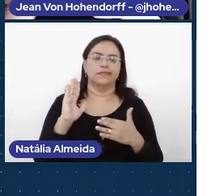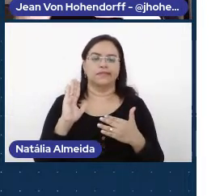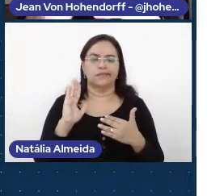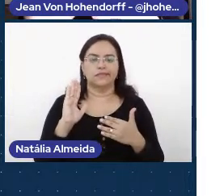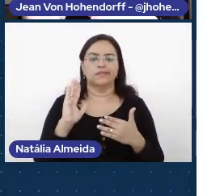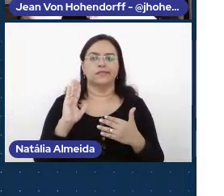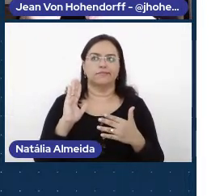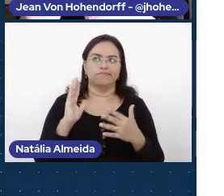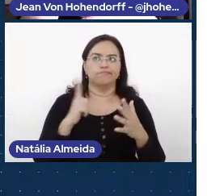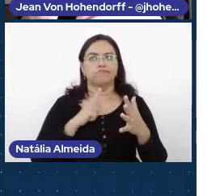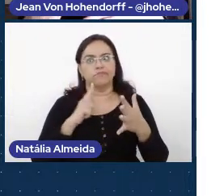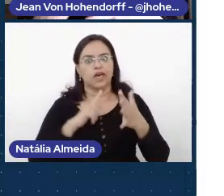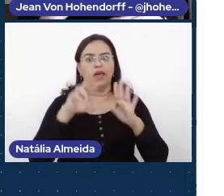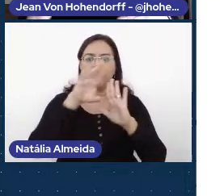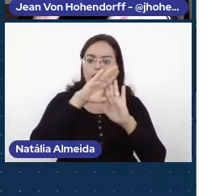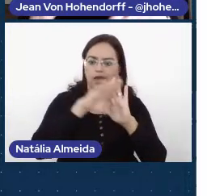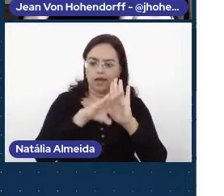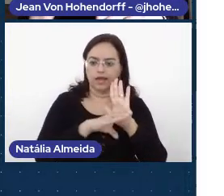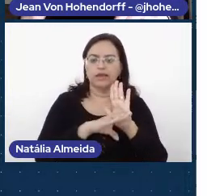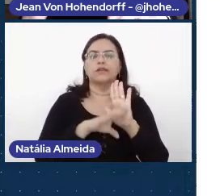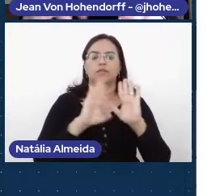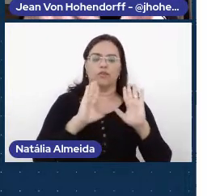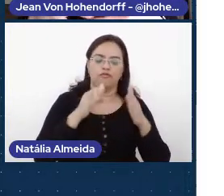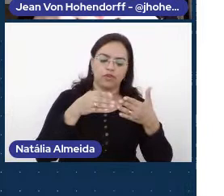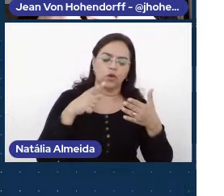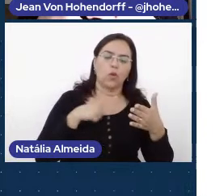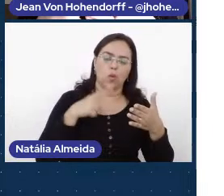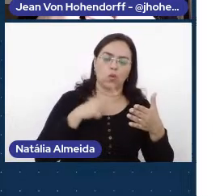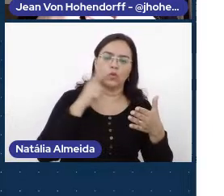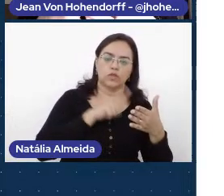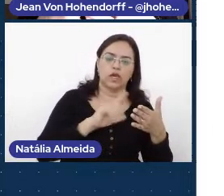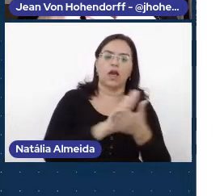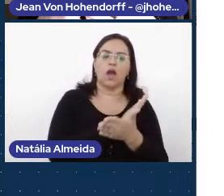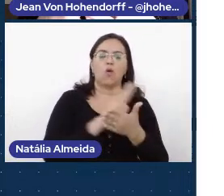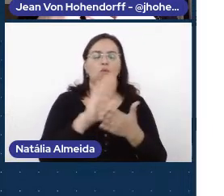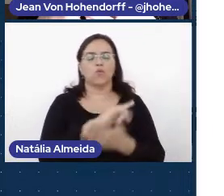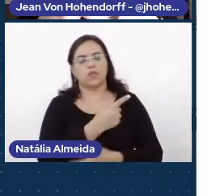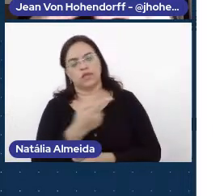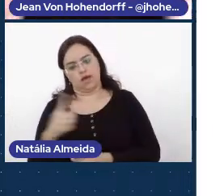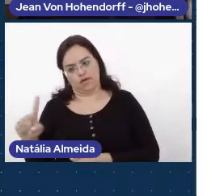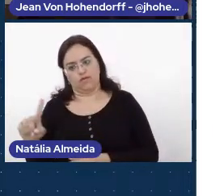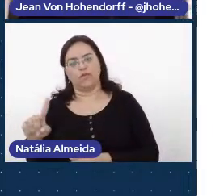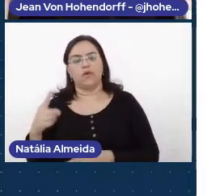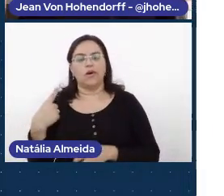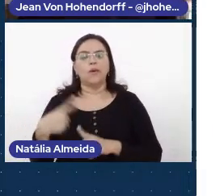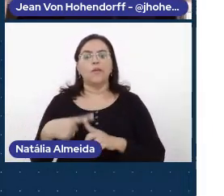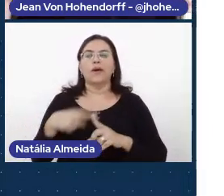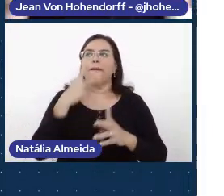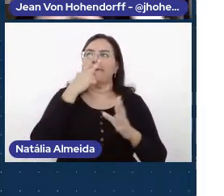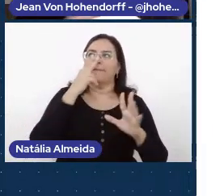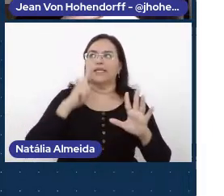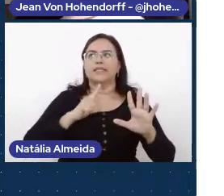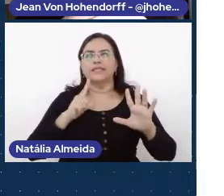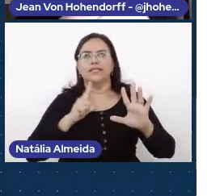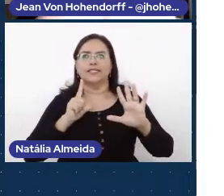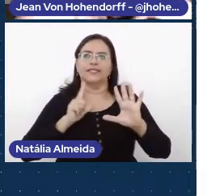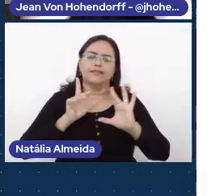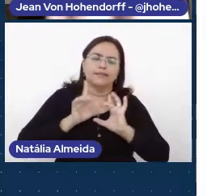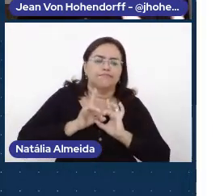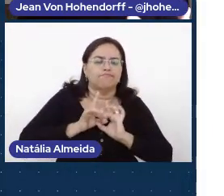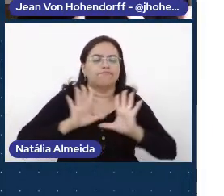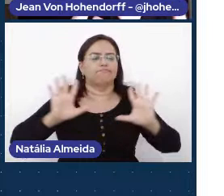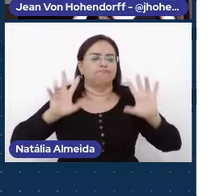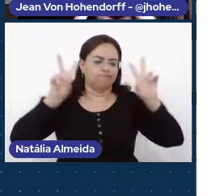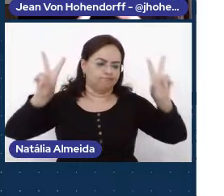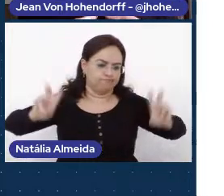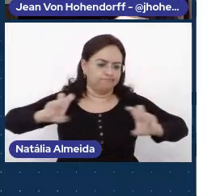Os critérios de qualidade são mais aplicáveis, outros não, né? Porque há uma maior, vamos dizer assim, liberdade no